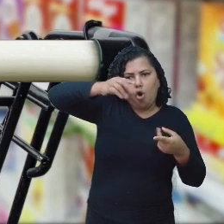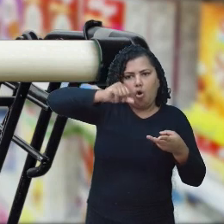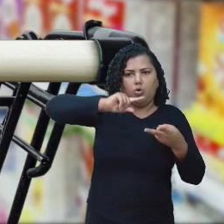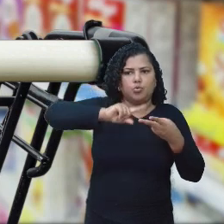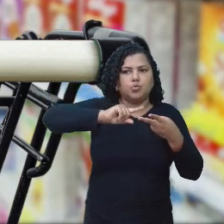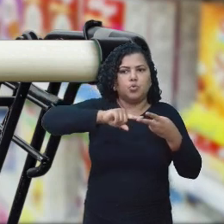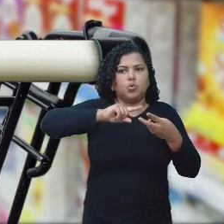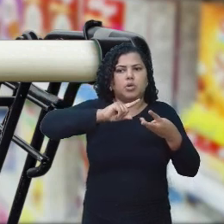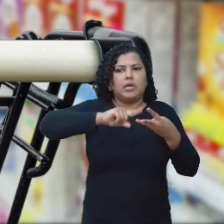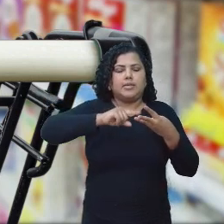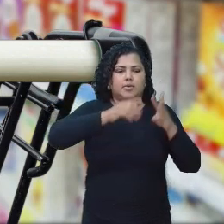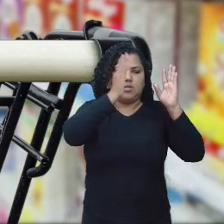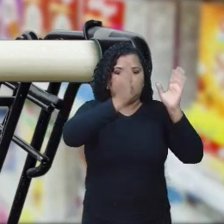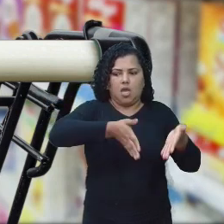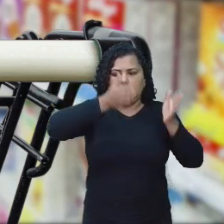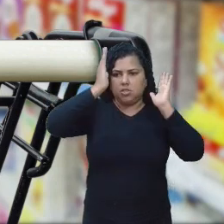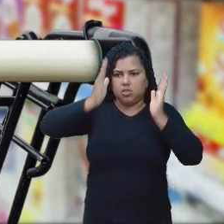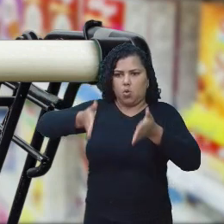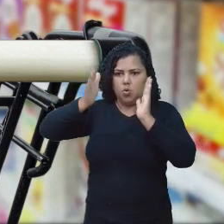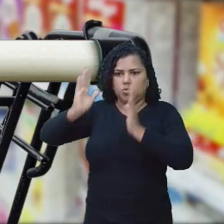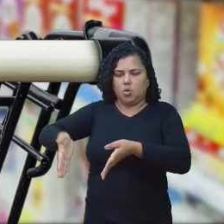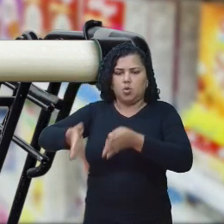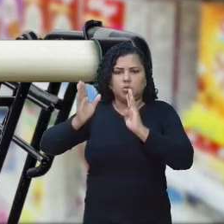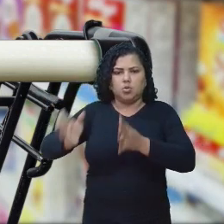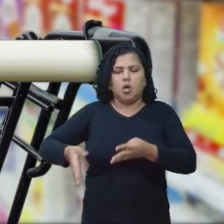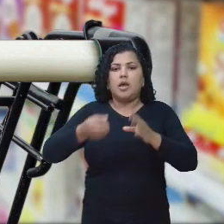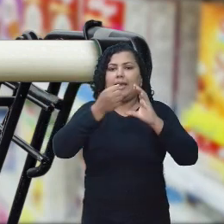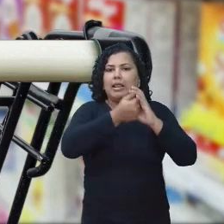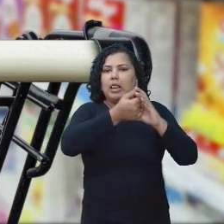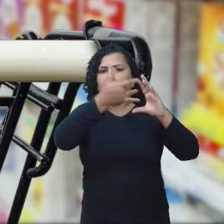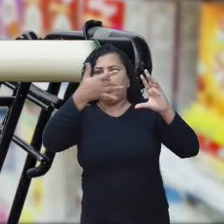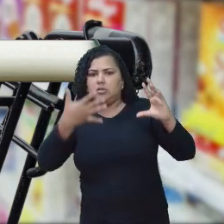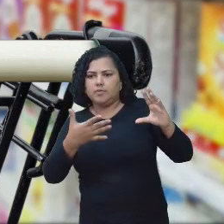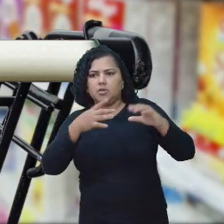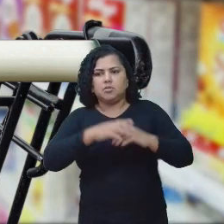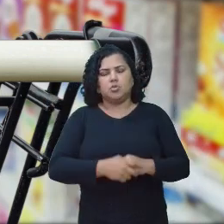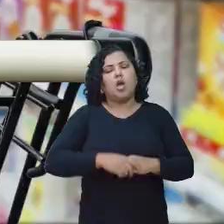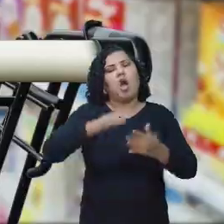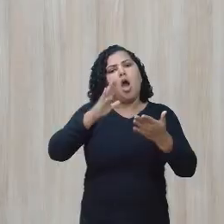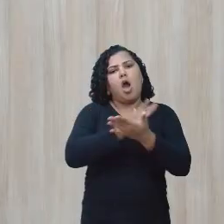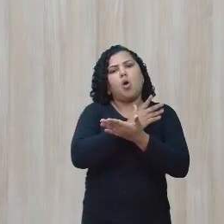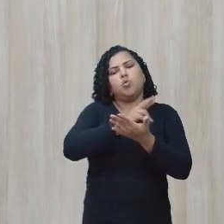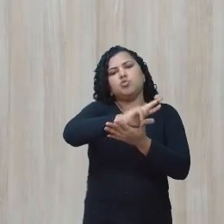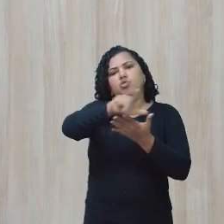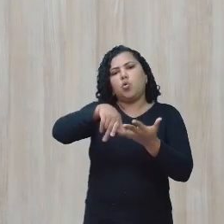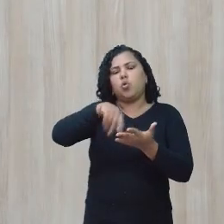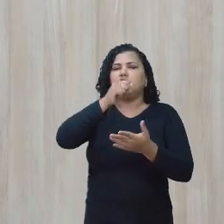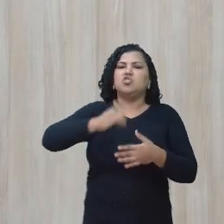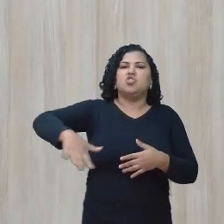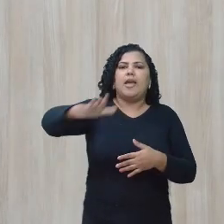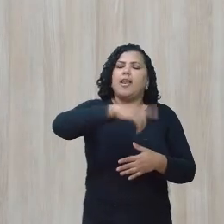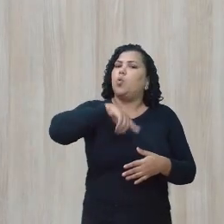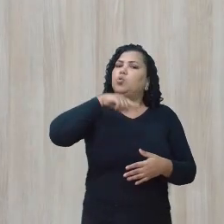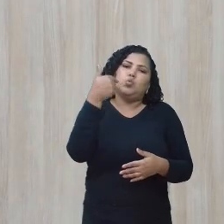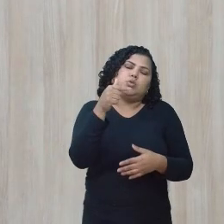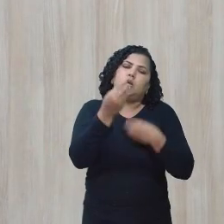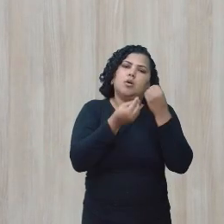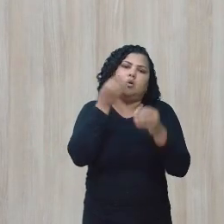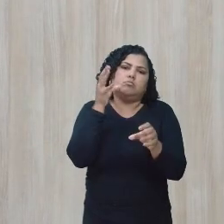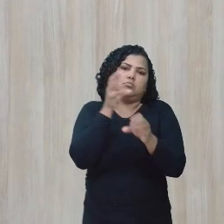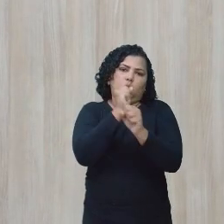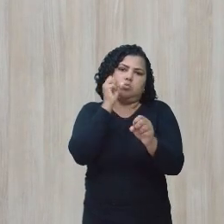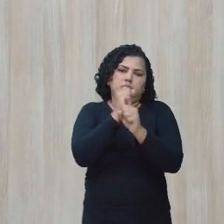né? Seções, classificações. Ou seja, coisas dessa natureza, em geral, são incontáveis,